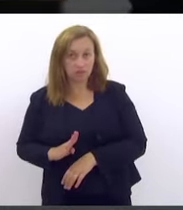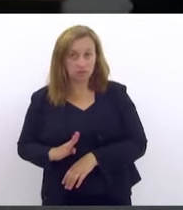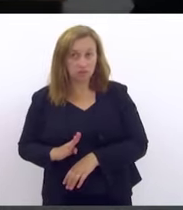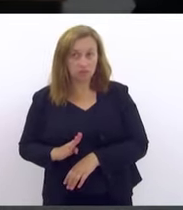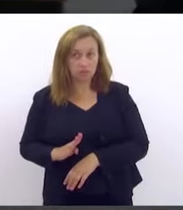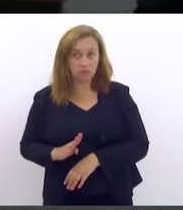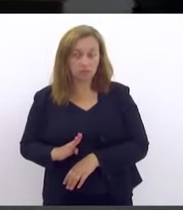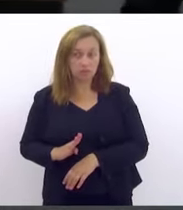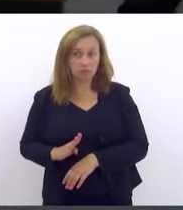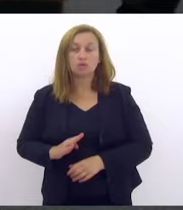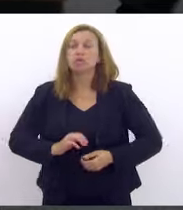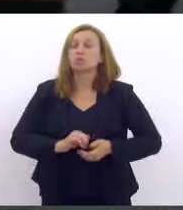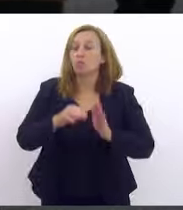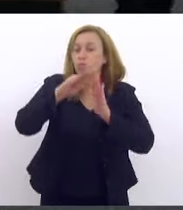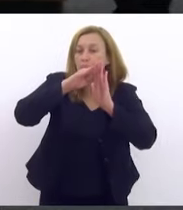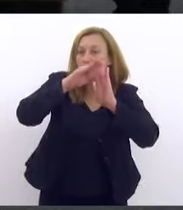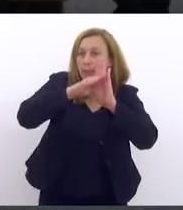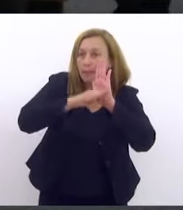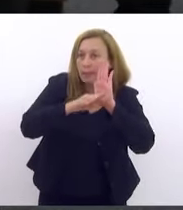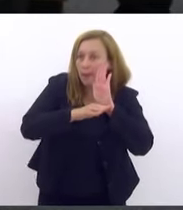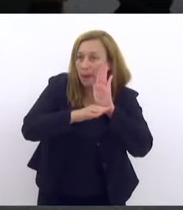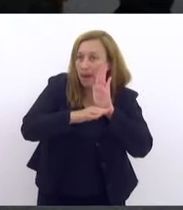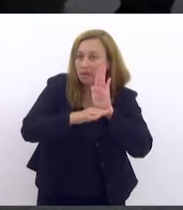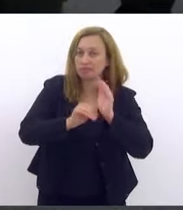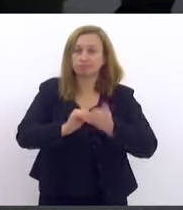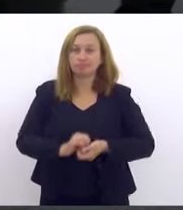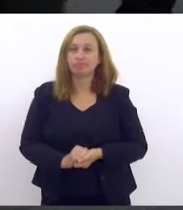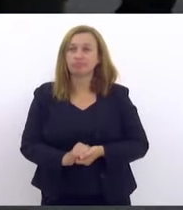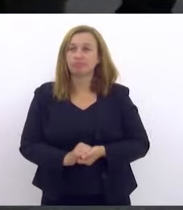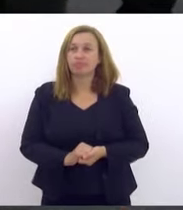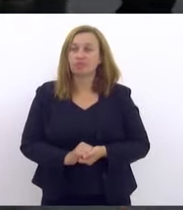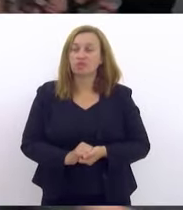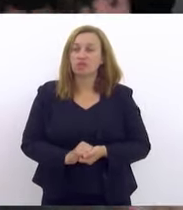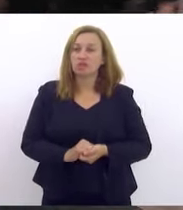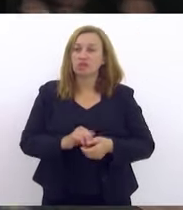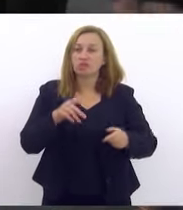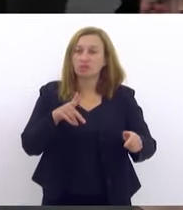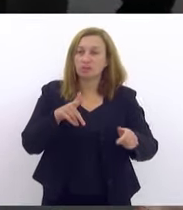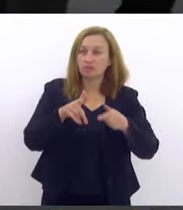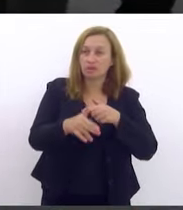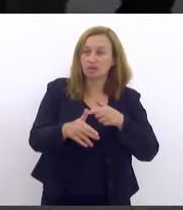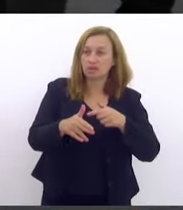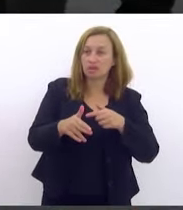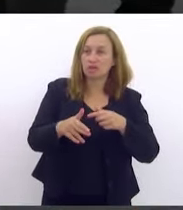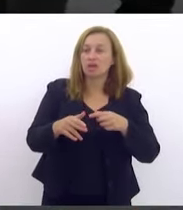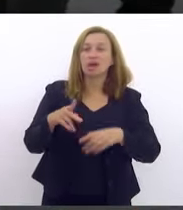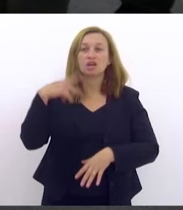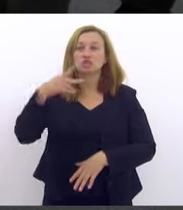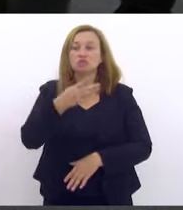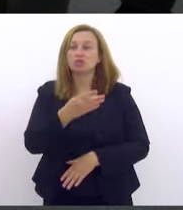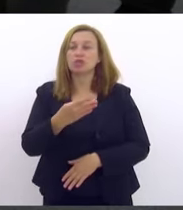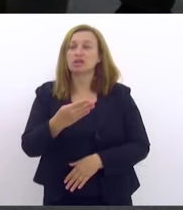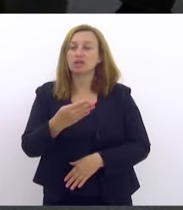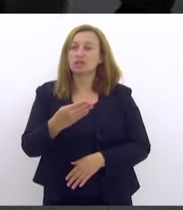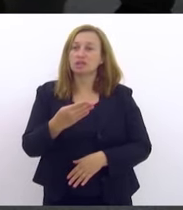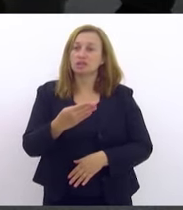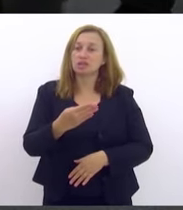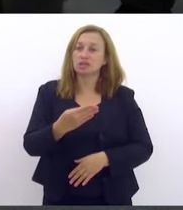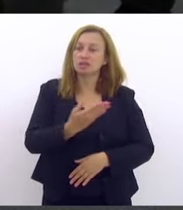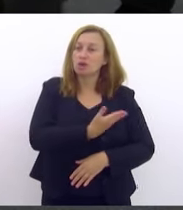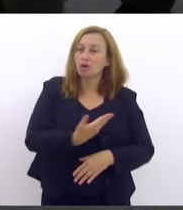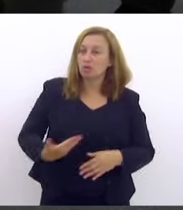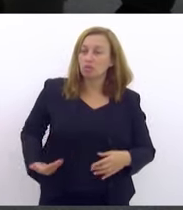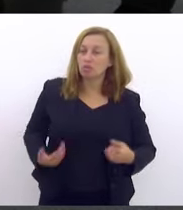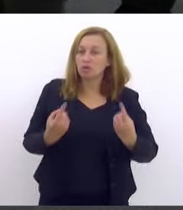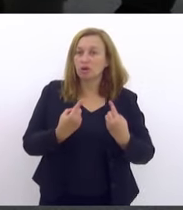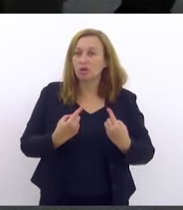aparentemente com uma agenda de frear as políticas de combate às desigualdades. O Brasil é um país